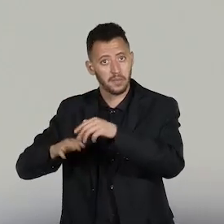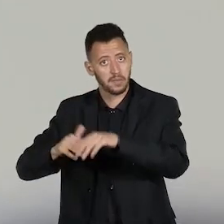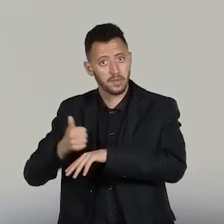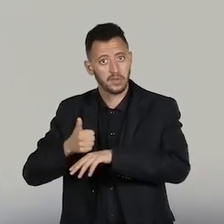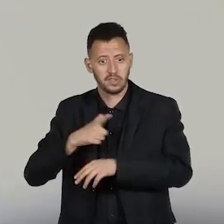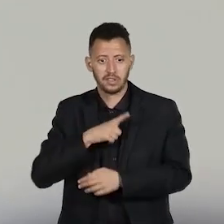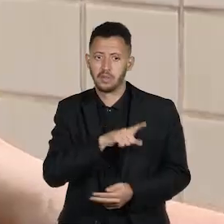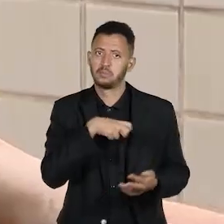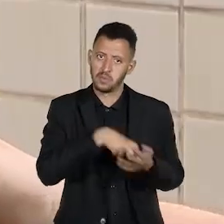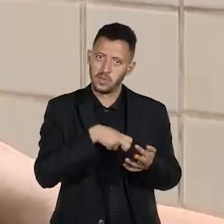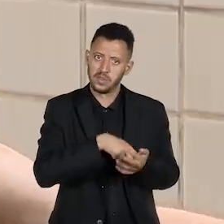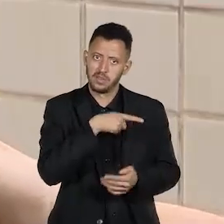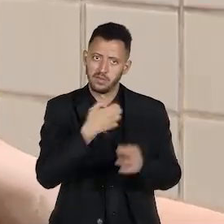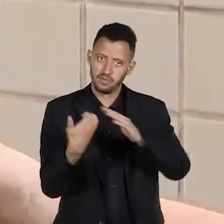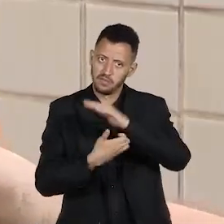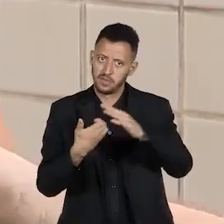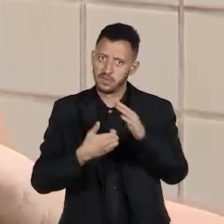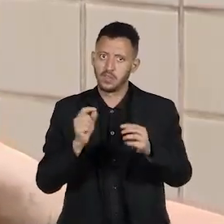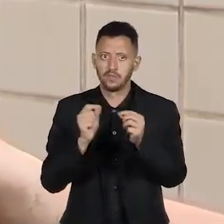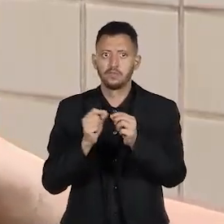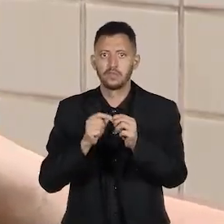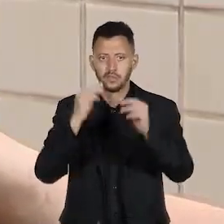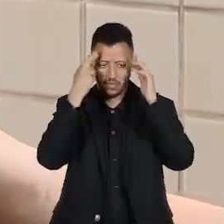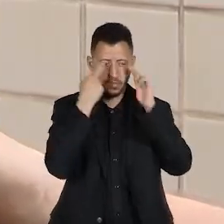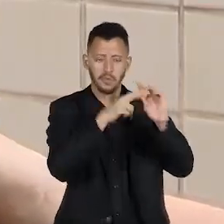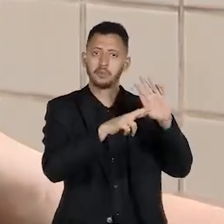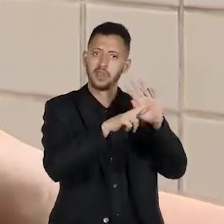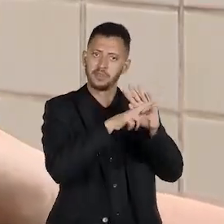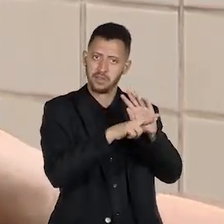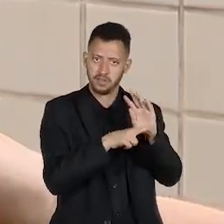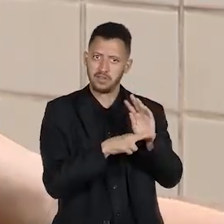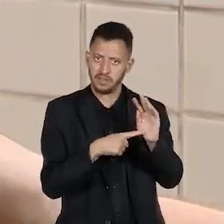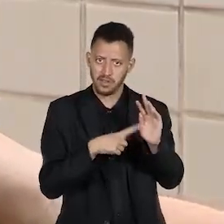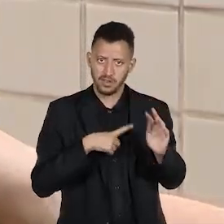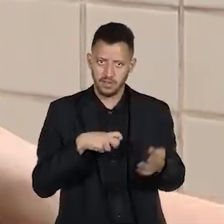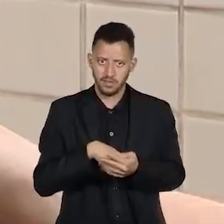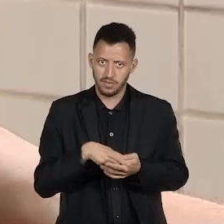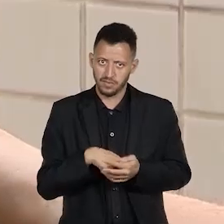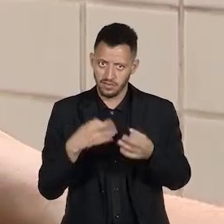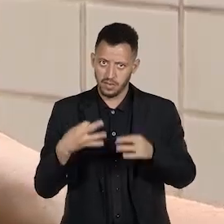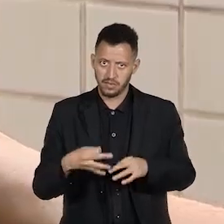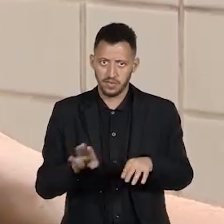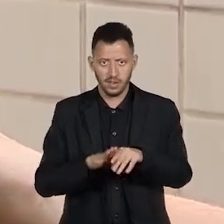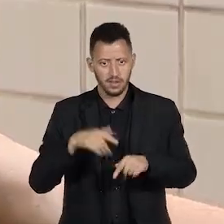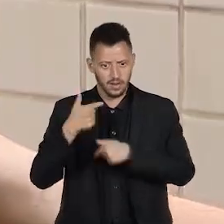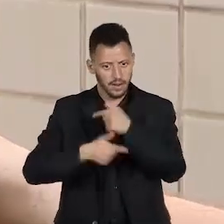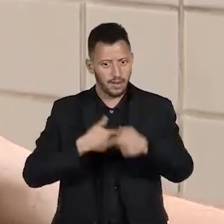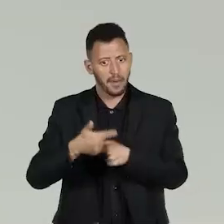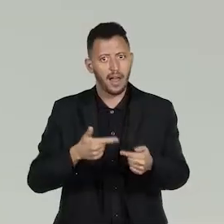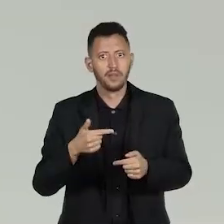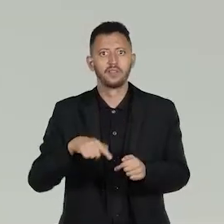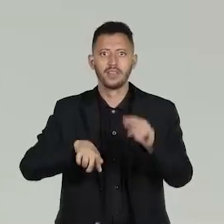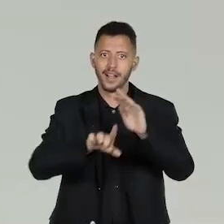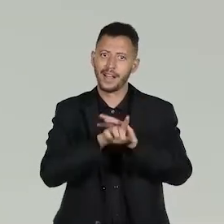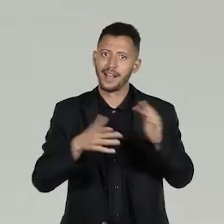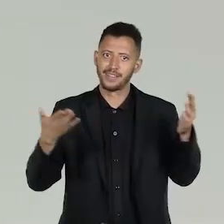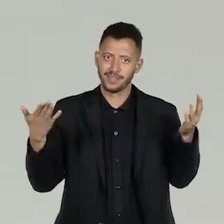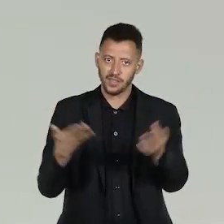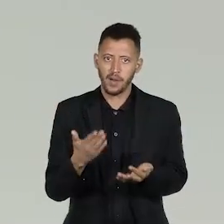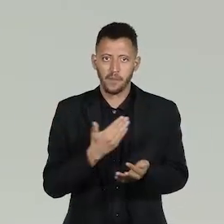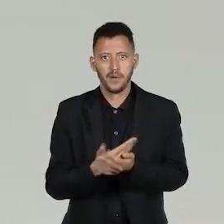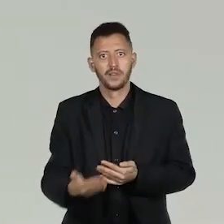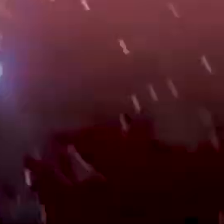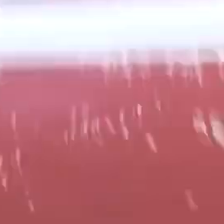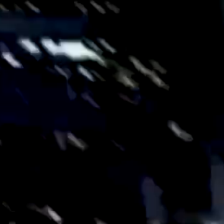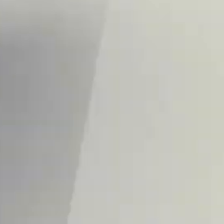Fala Trabalhador. Tem algum tipo de punição específica para as empresas que não cumprem os requisitos de um trabalho decente? O Trabalho Legal